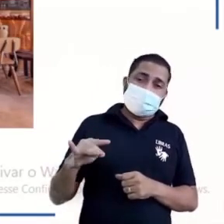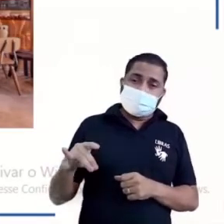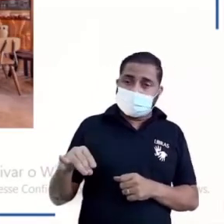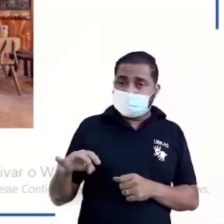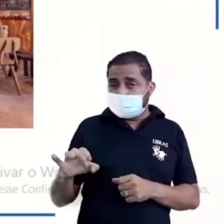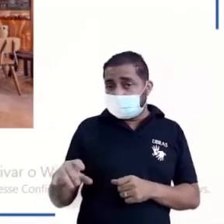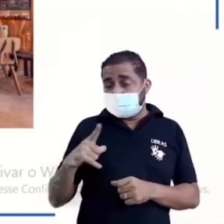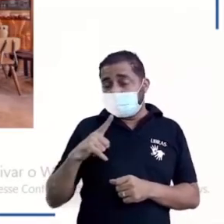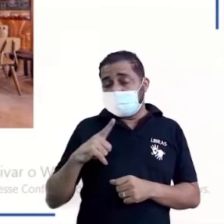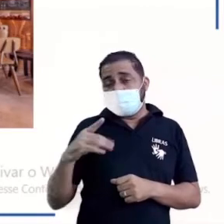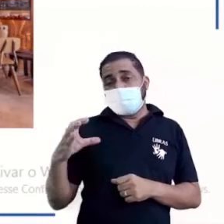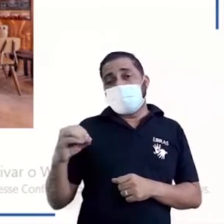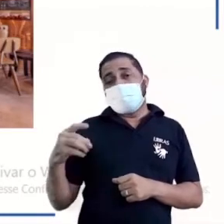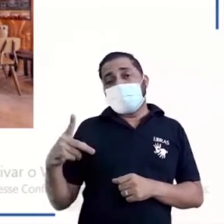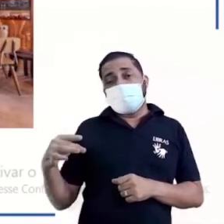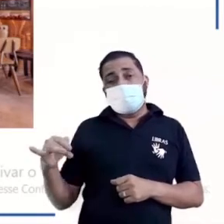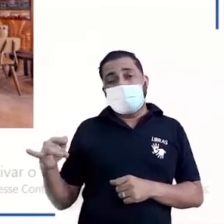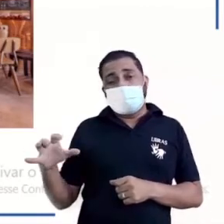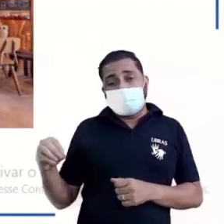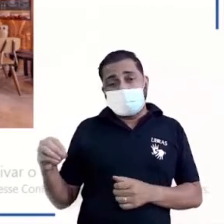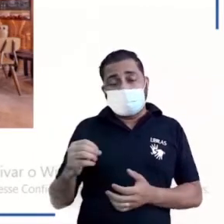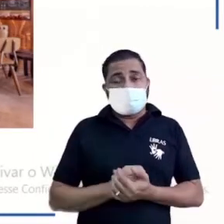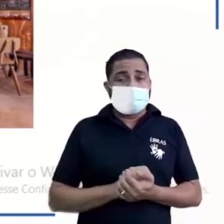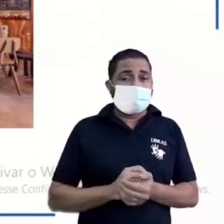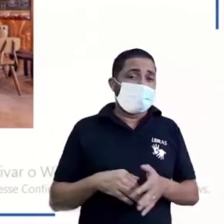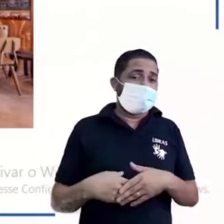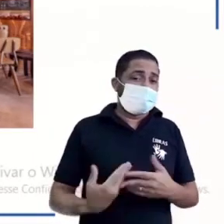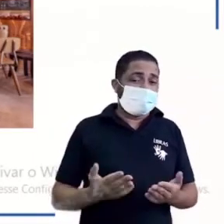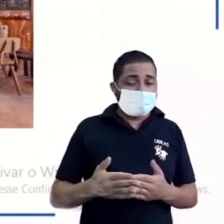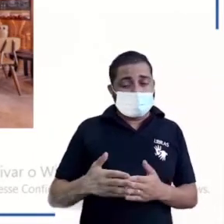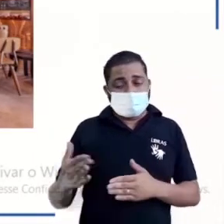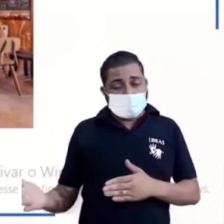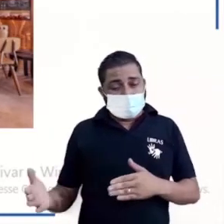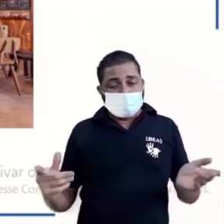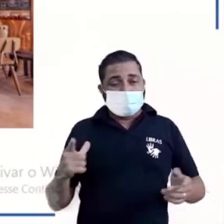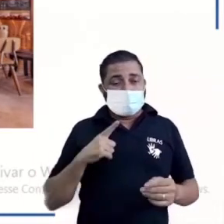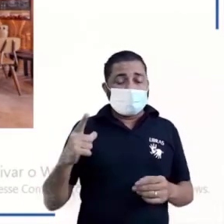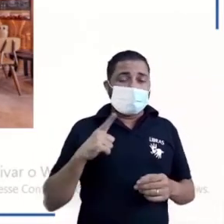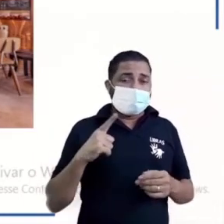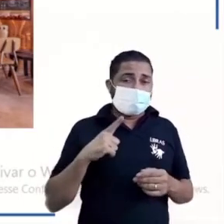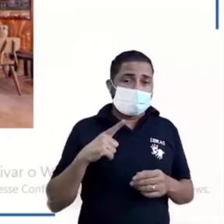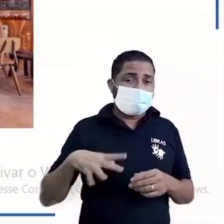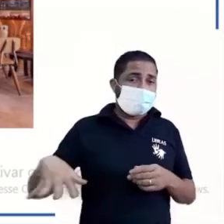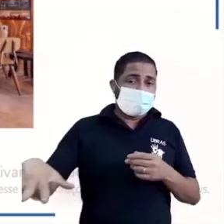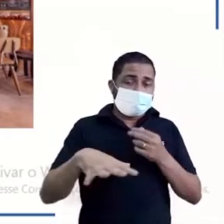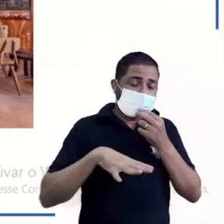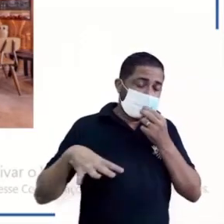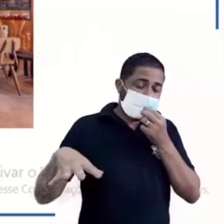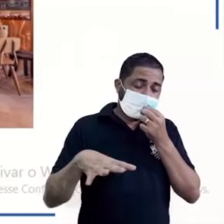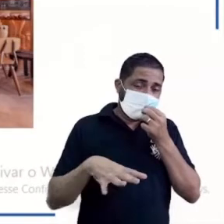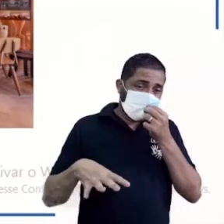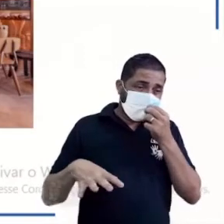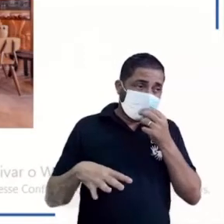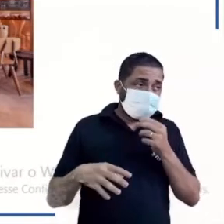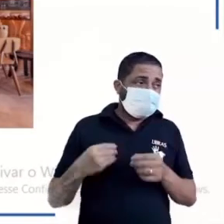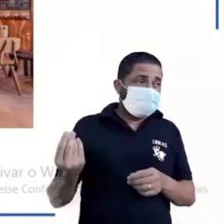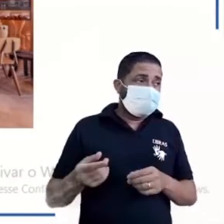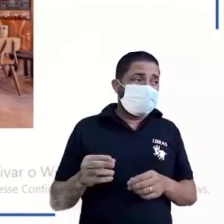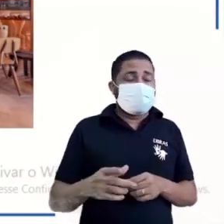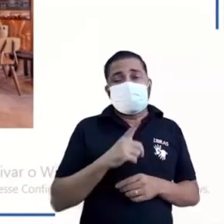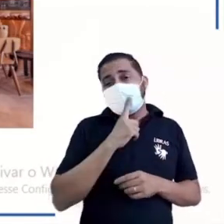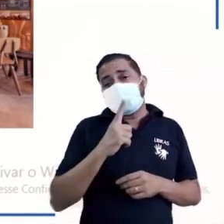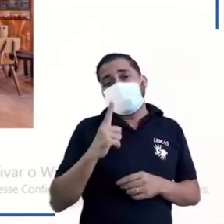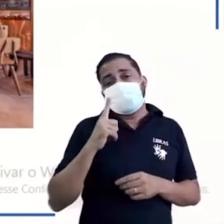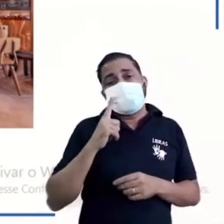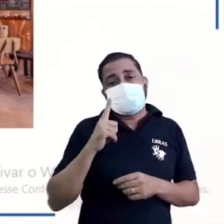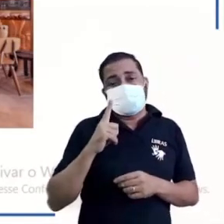muito esse tipo de composição, né? E você do lado direito tem uma composição de um espaço como uma lanchonete,